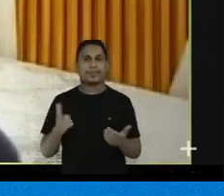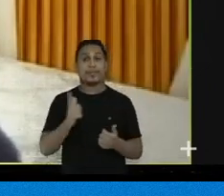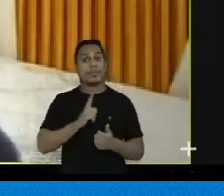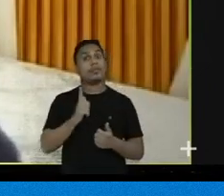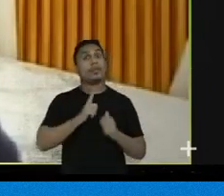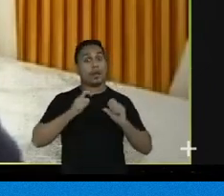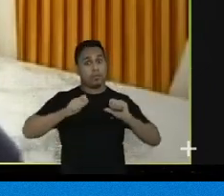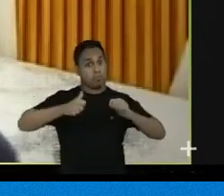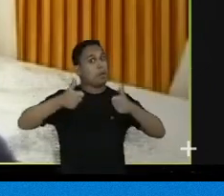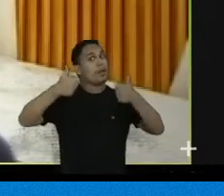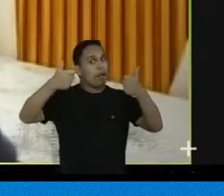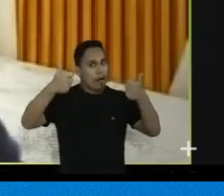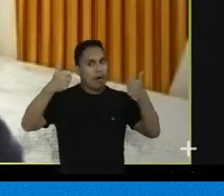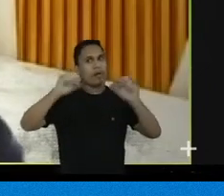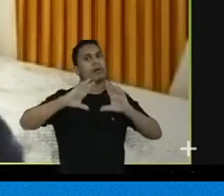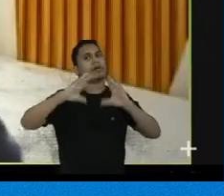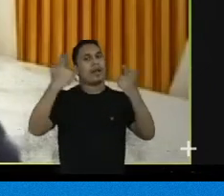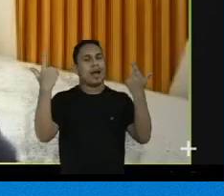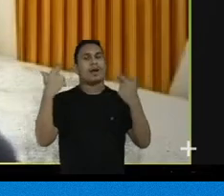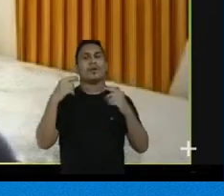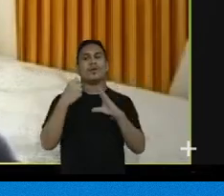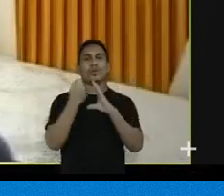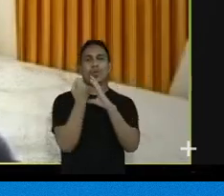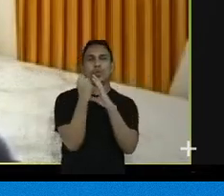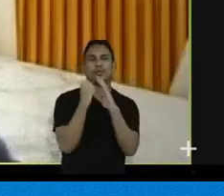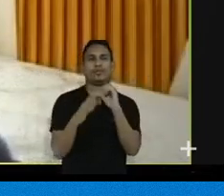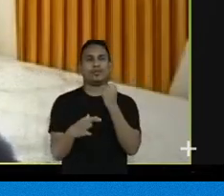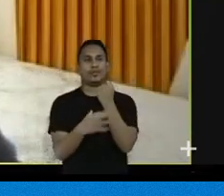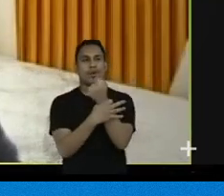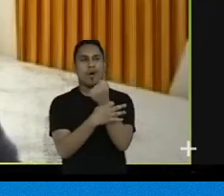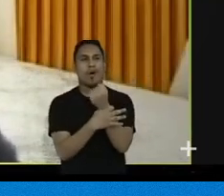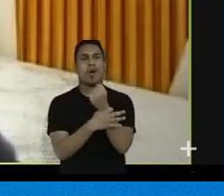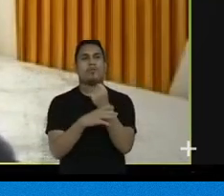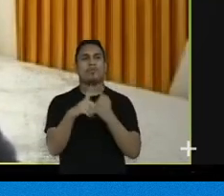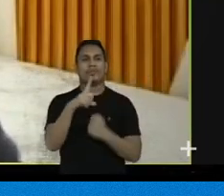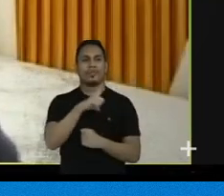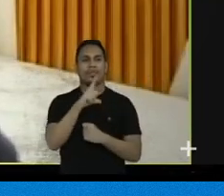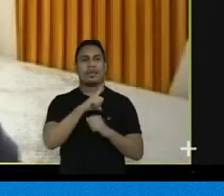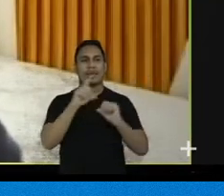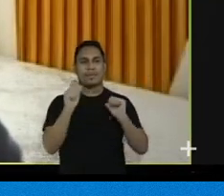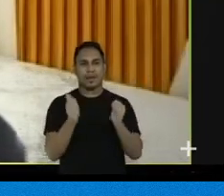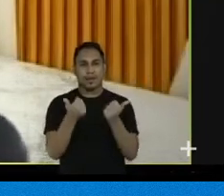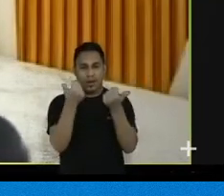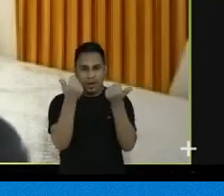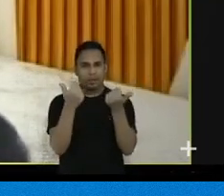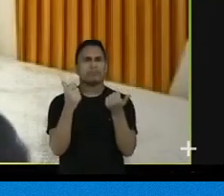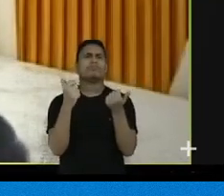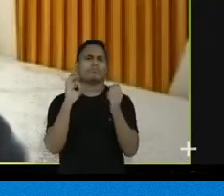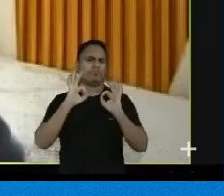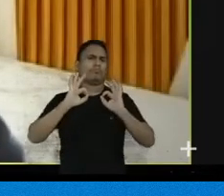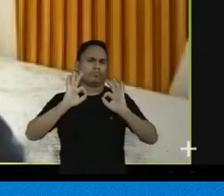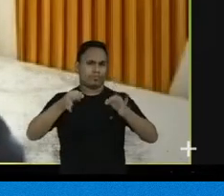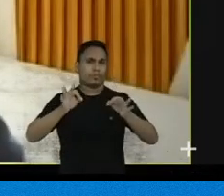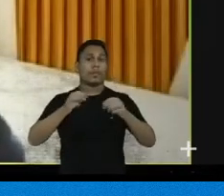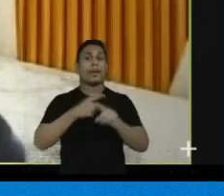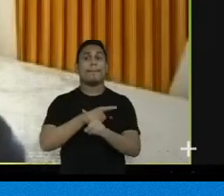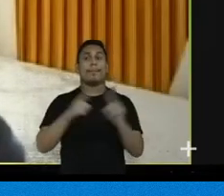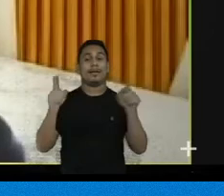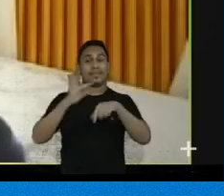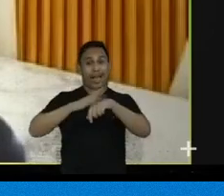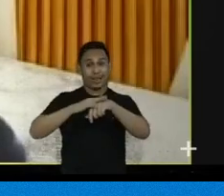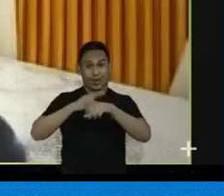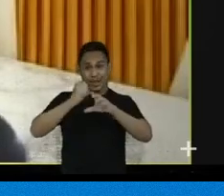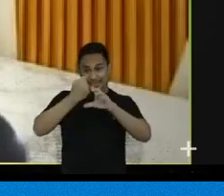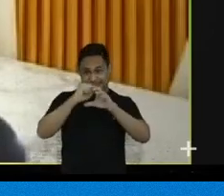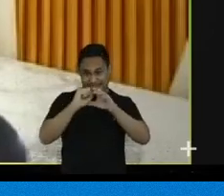dos anticorpos, do anticorpo antiperoxidase, antiglobulina, sim, há uma melhora. Mas a doença autoimune provavelmente não